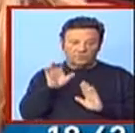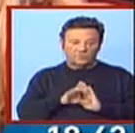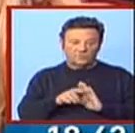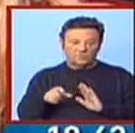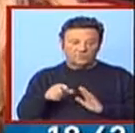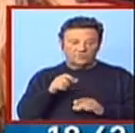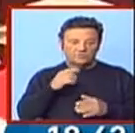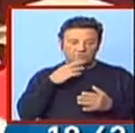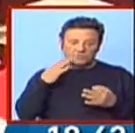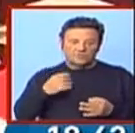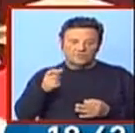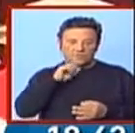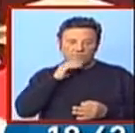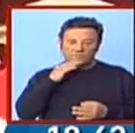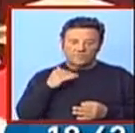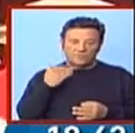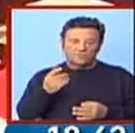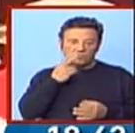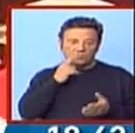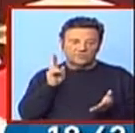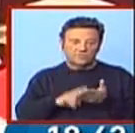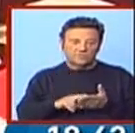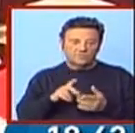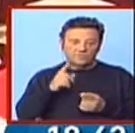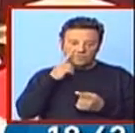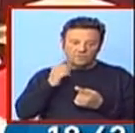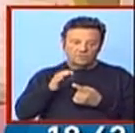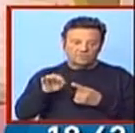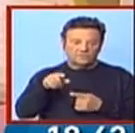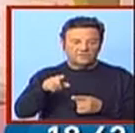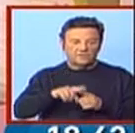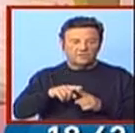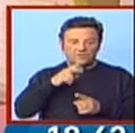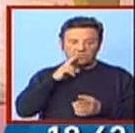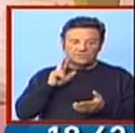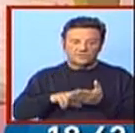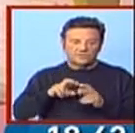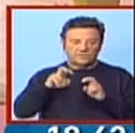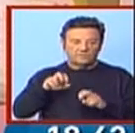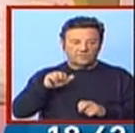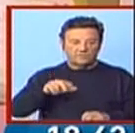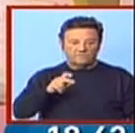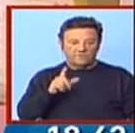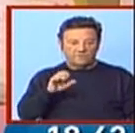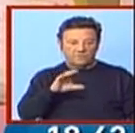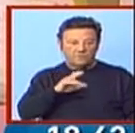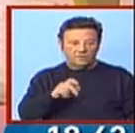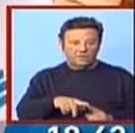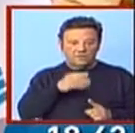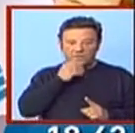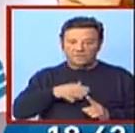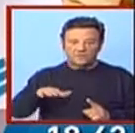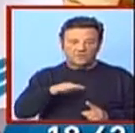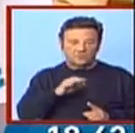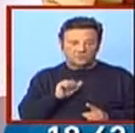condições, certamente, de lhe ser atribuído o selo de distinção, o selo de certificação de Val do Coa. A Territórios do Coa,